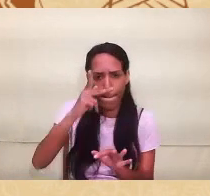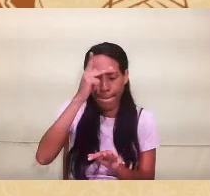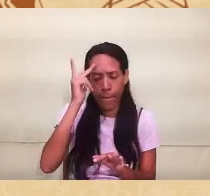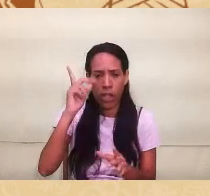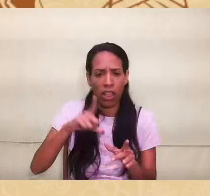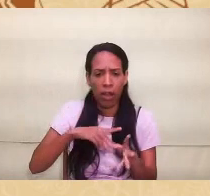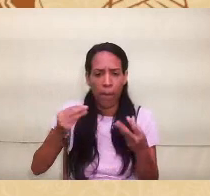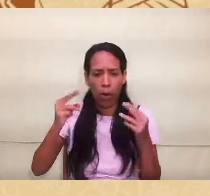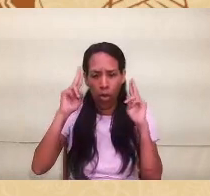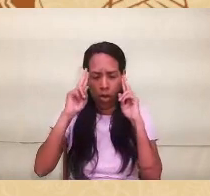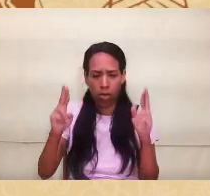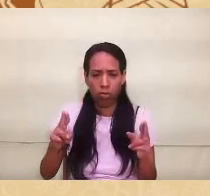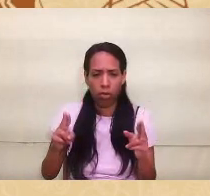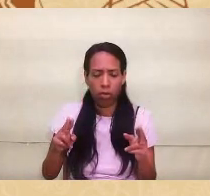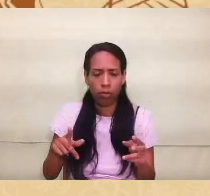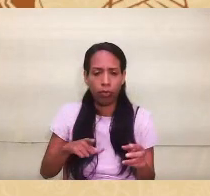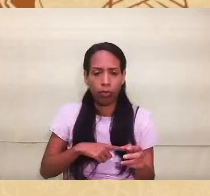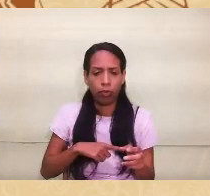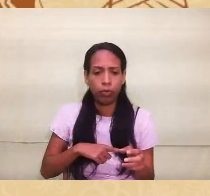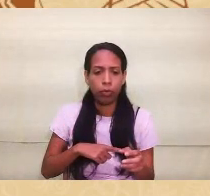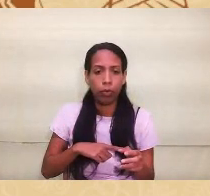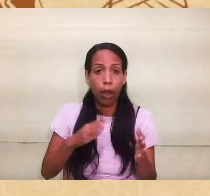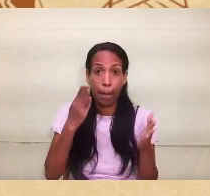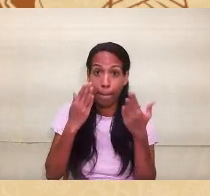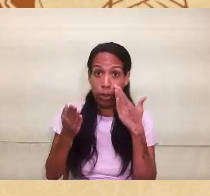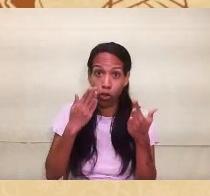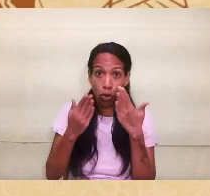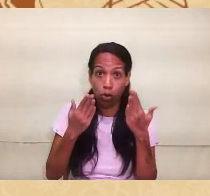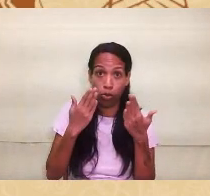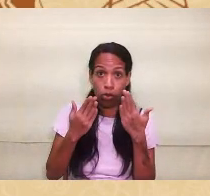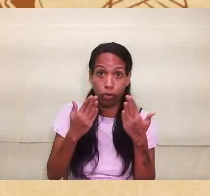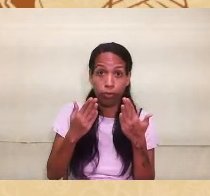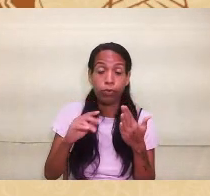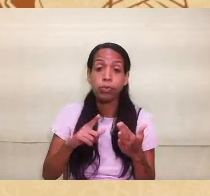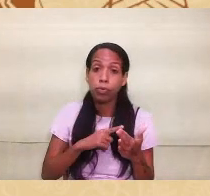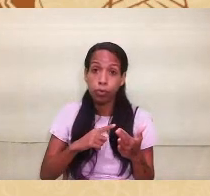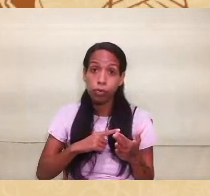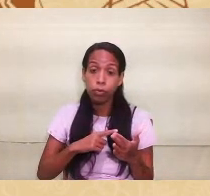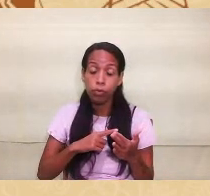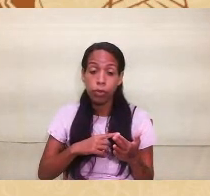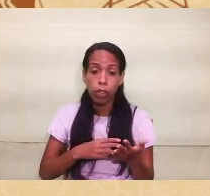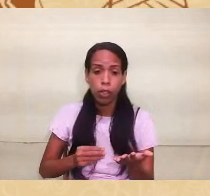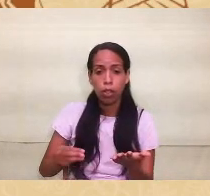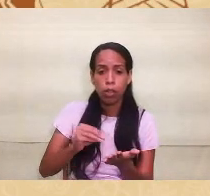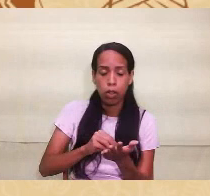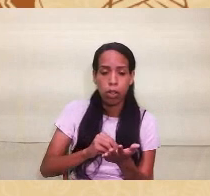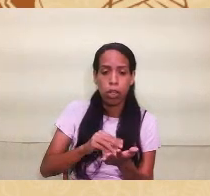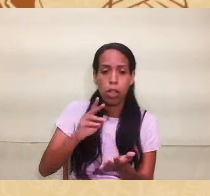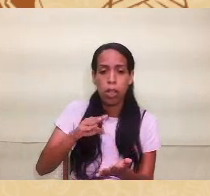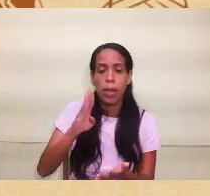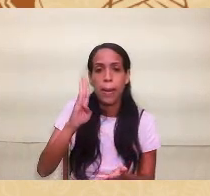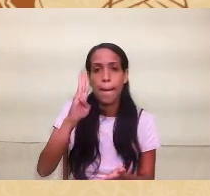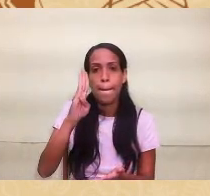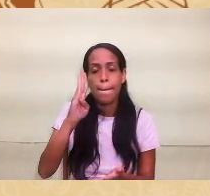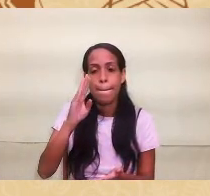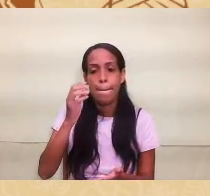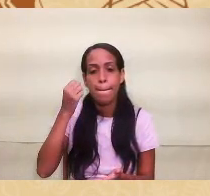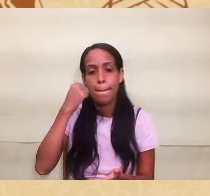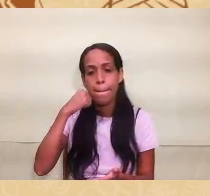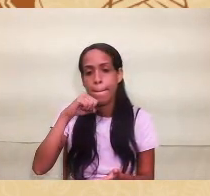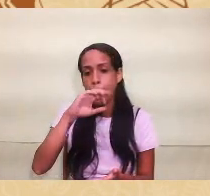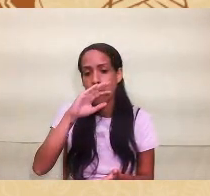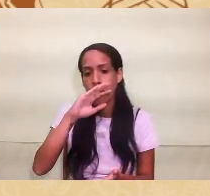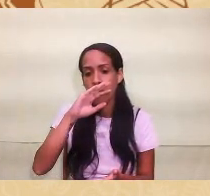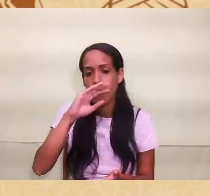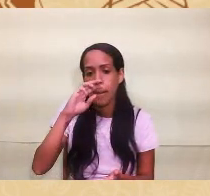né? Boa parte delas são da psicologia, e tem um artigo que eu publiquei chamado Tubixuara Mangobé